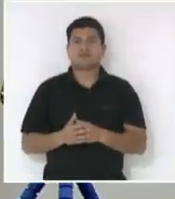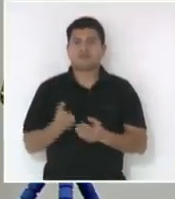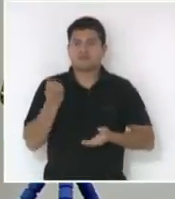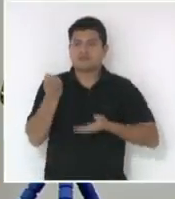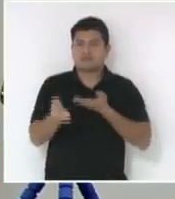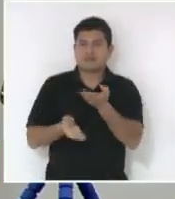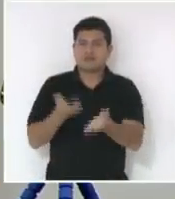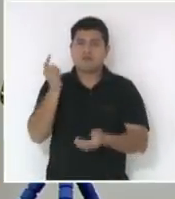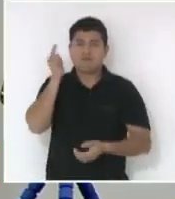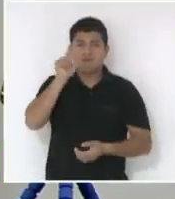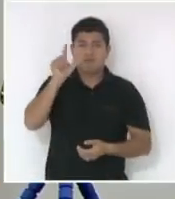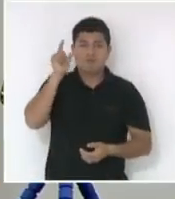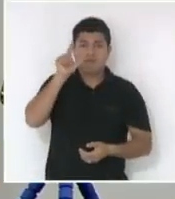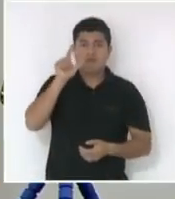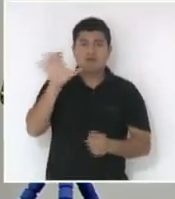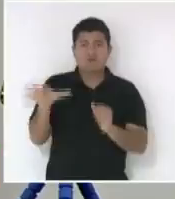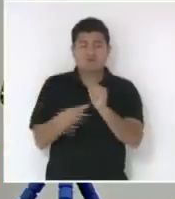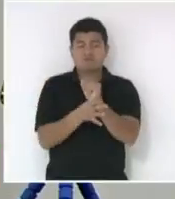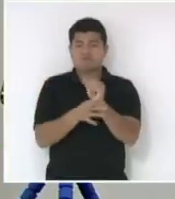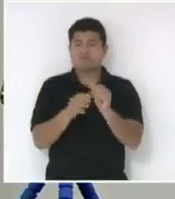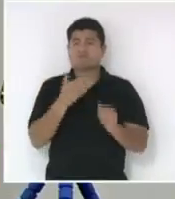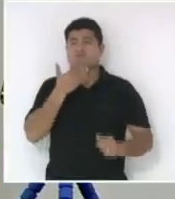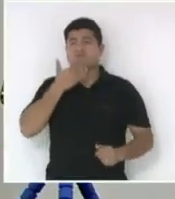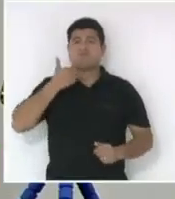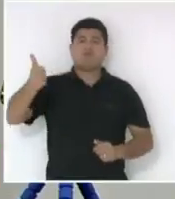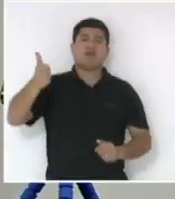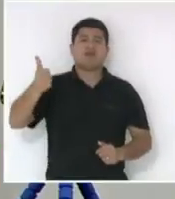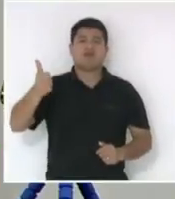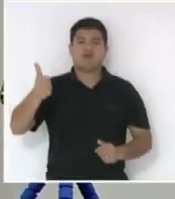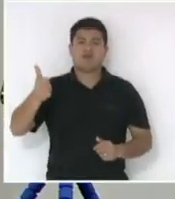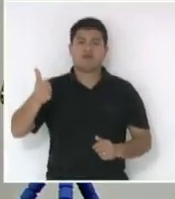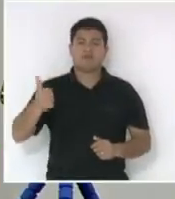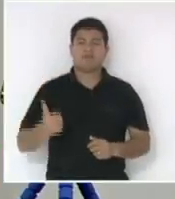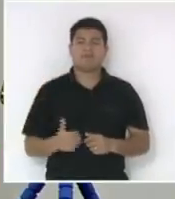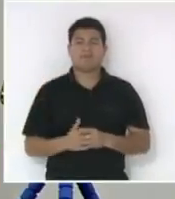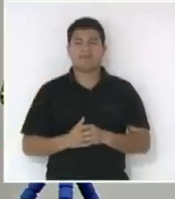mais e seguramente melhor.